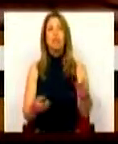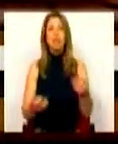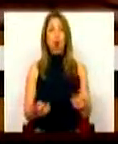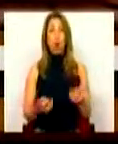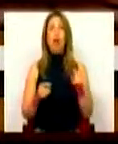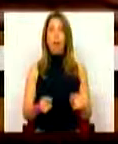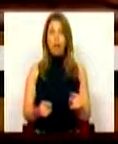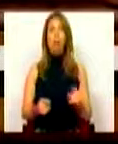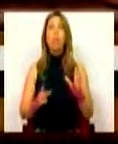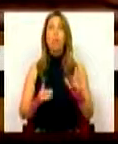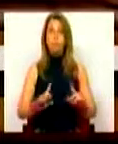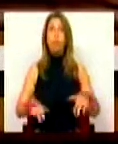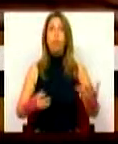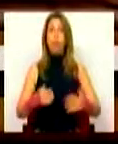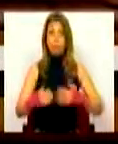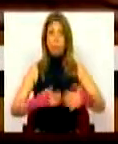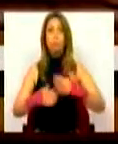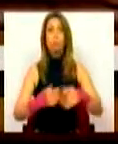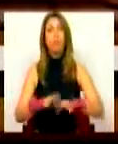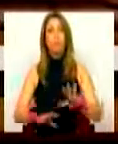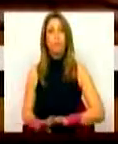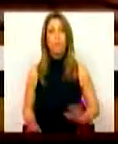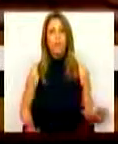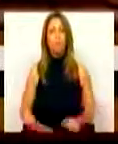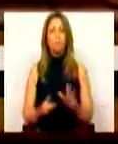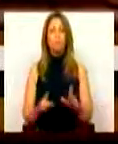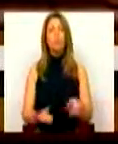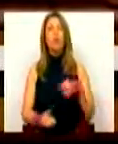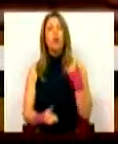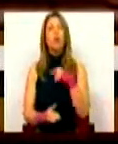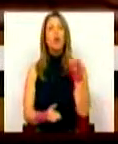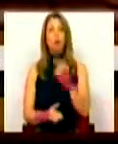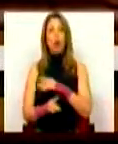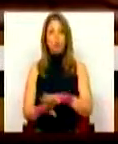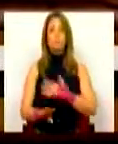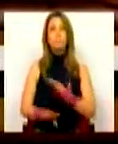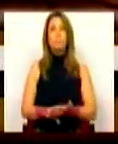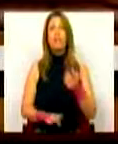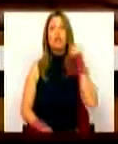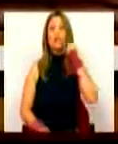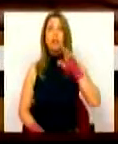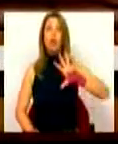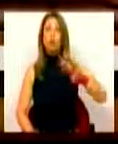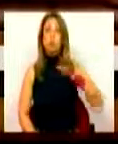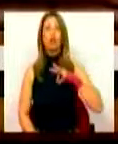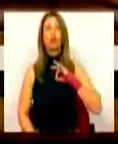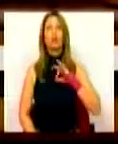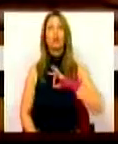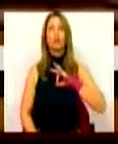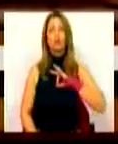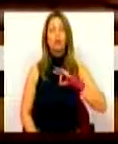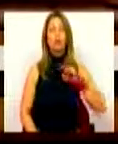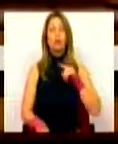desencadeado. Ora bem, nós reforçamos a segurança no país, Srs. Deputados, e, nessa